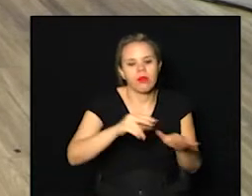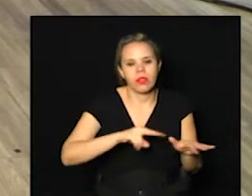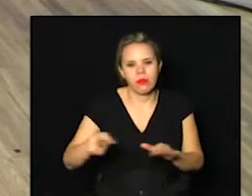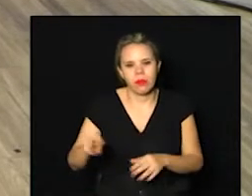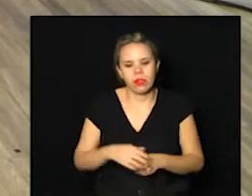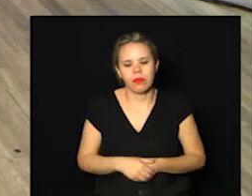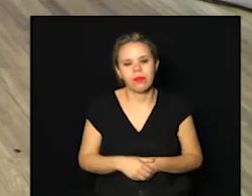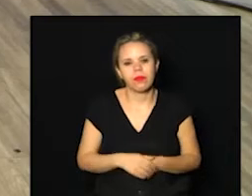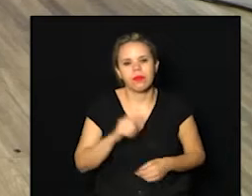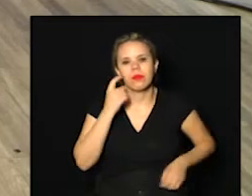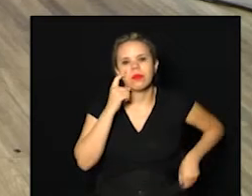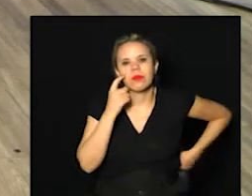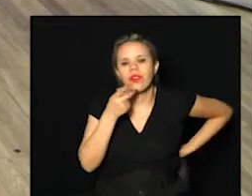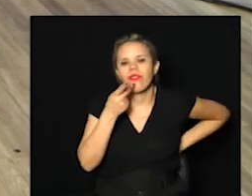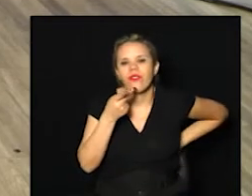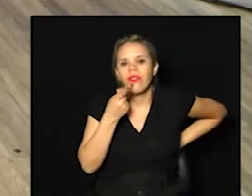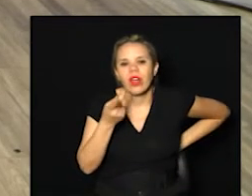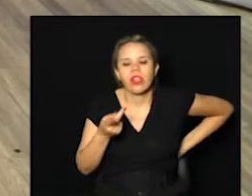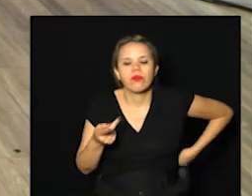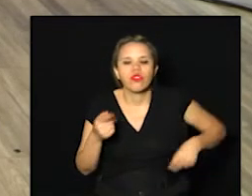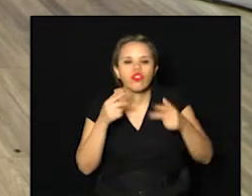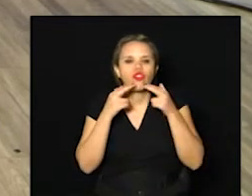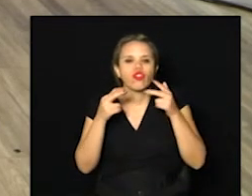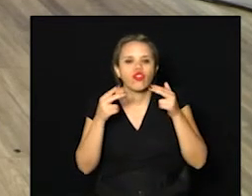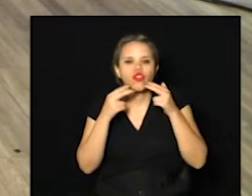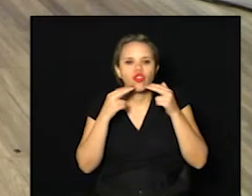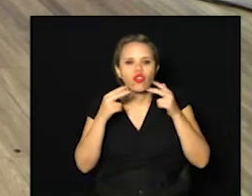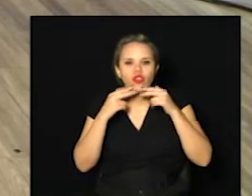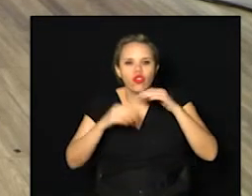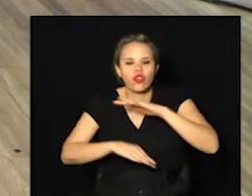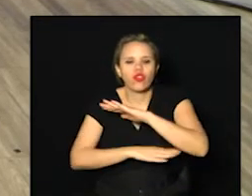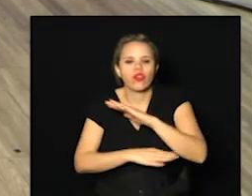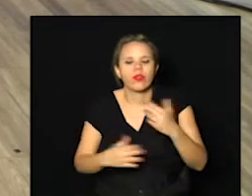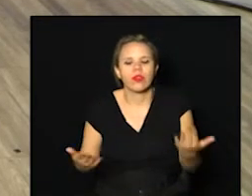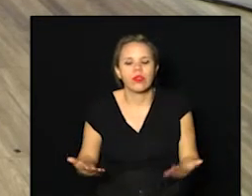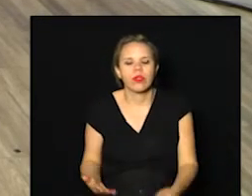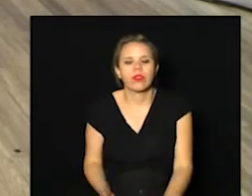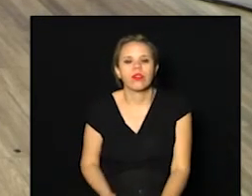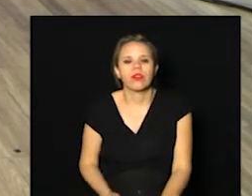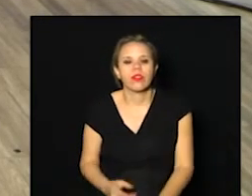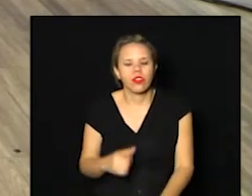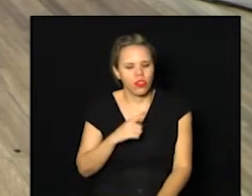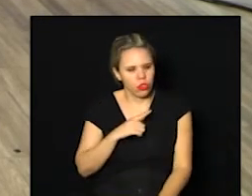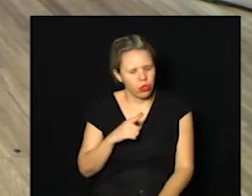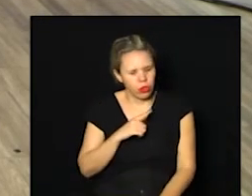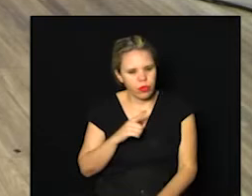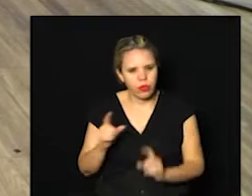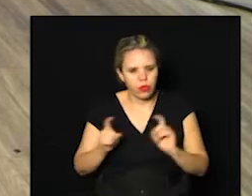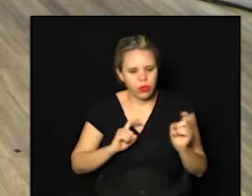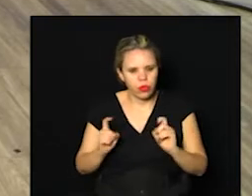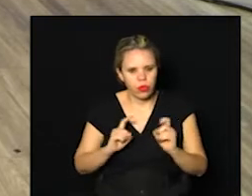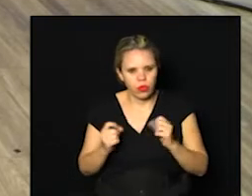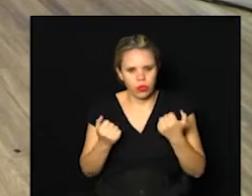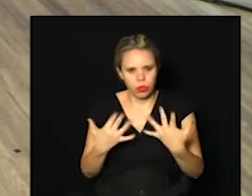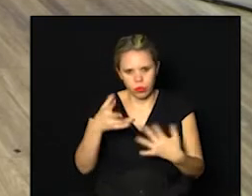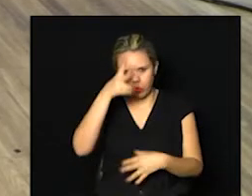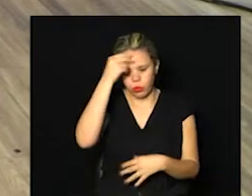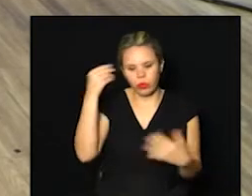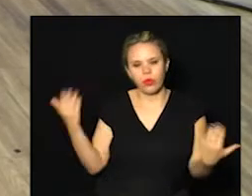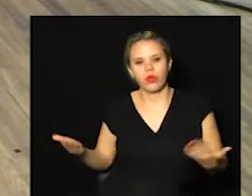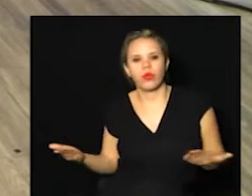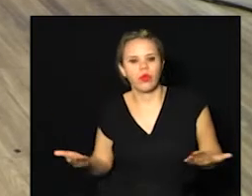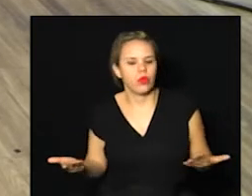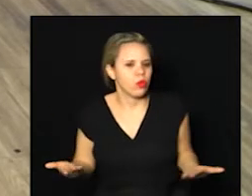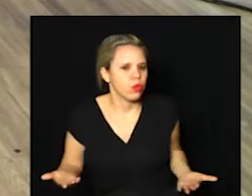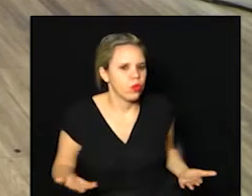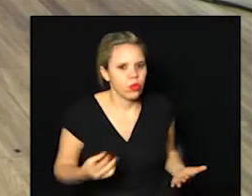semana. Mina, vamos falar sobre as notícias do Legislativo agora, porque nós tivemos uma audiência pública hoje,